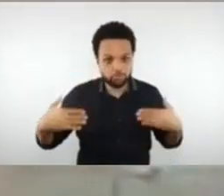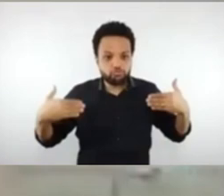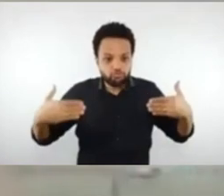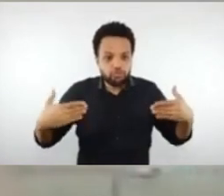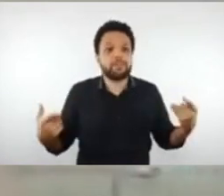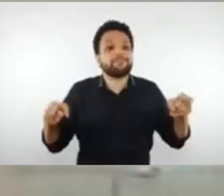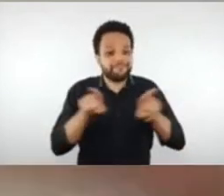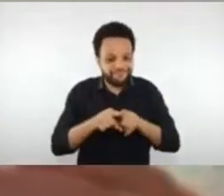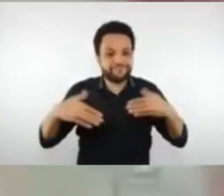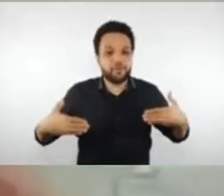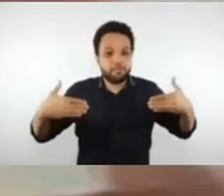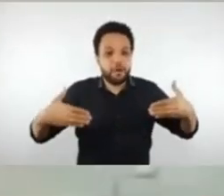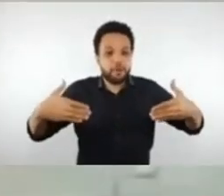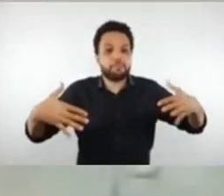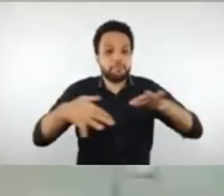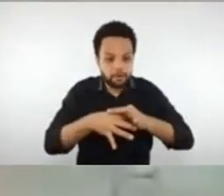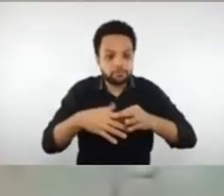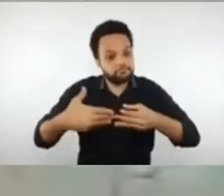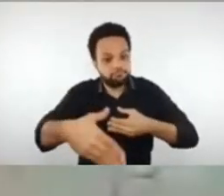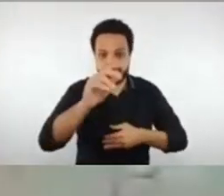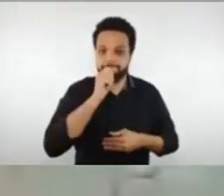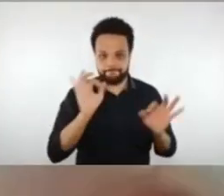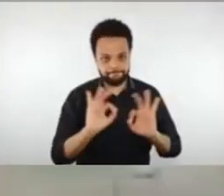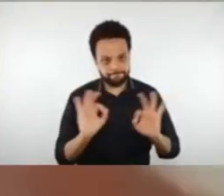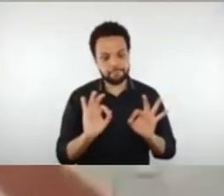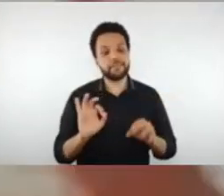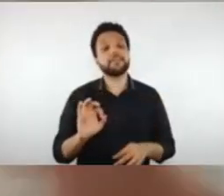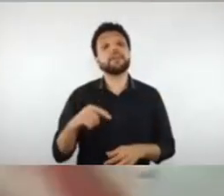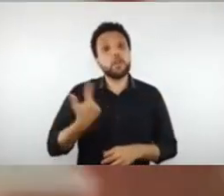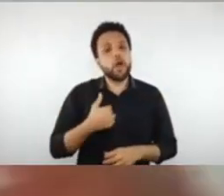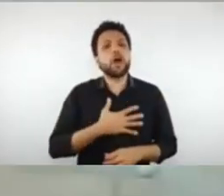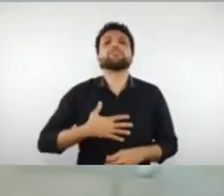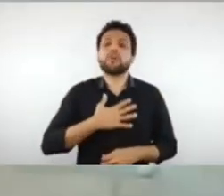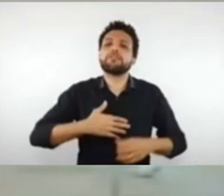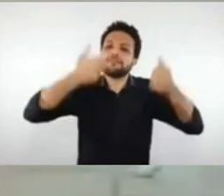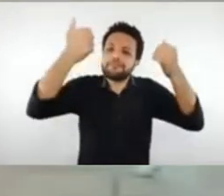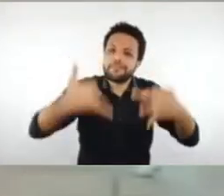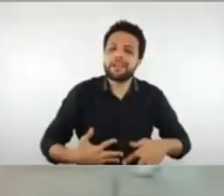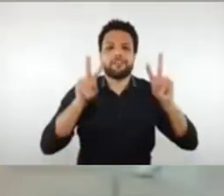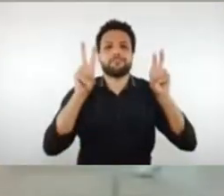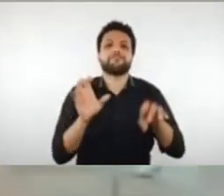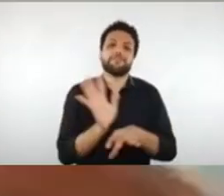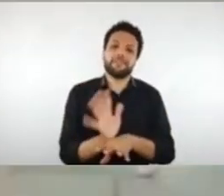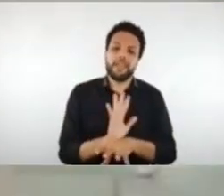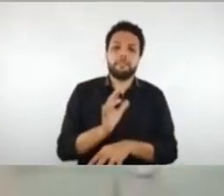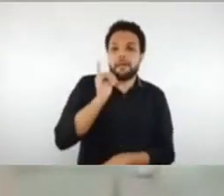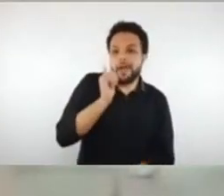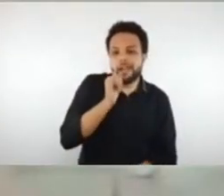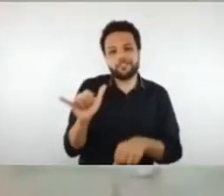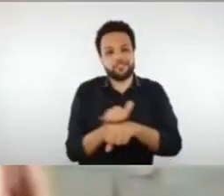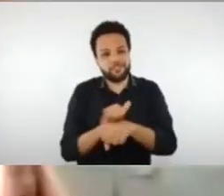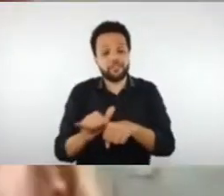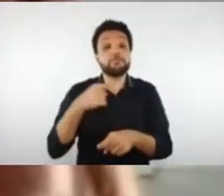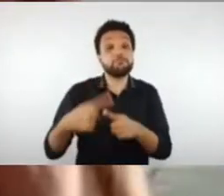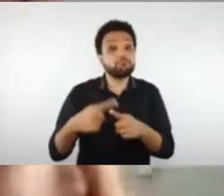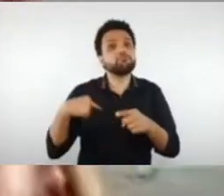de explorar essa questão de narrativas estratégicas quando falamos de cinema, e fizemos isso